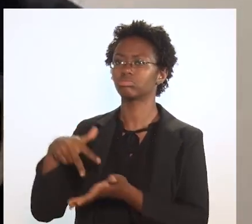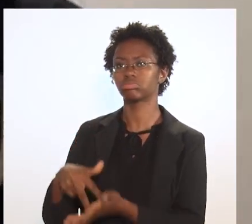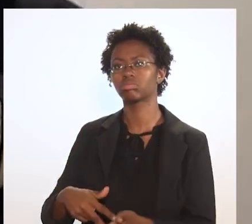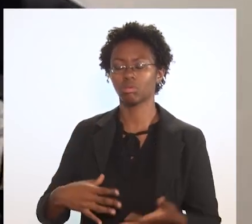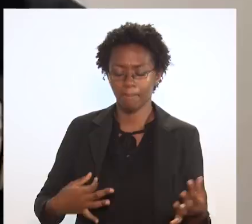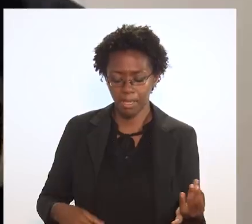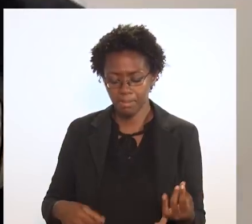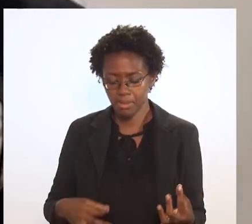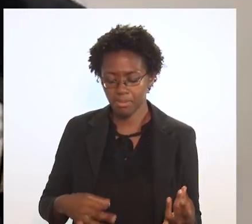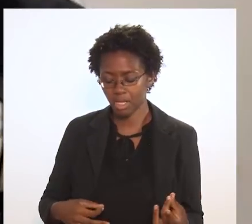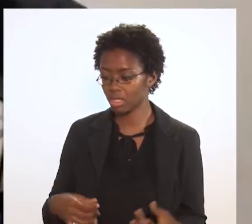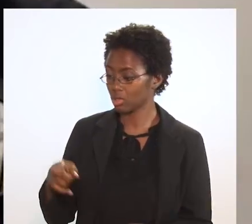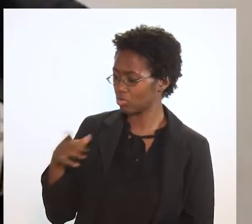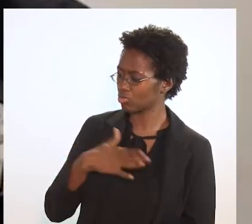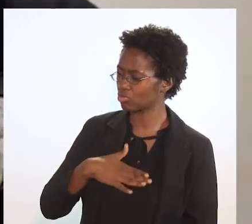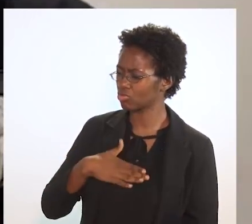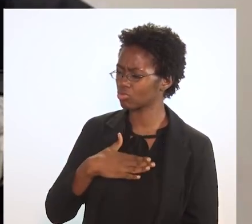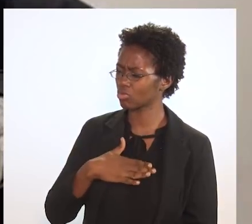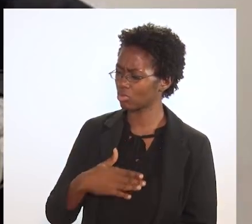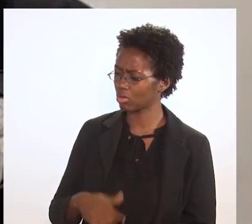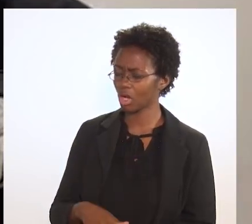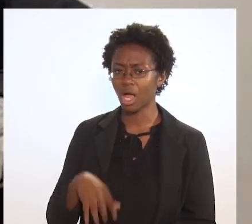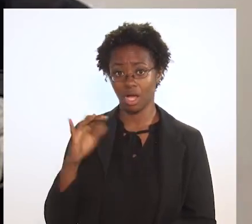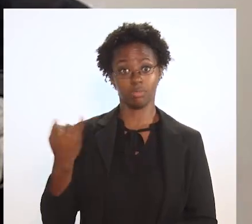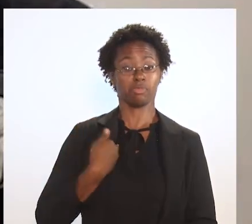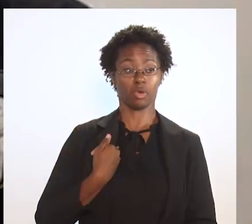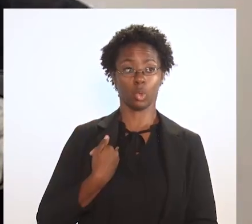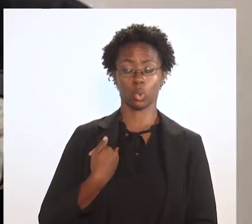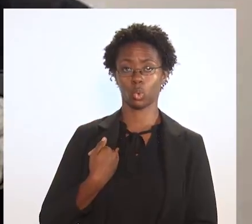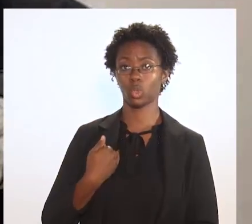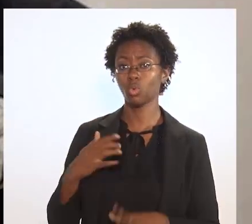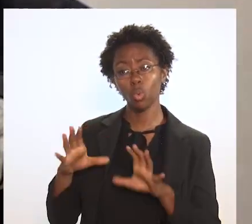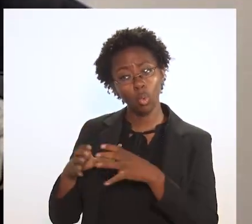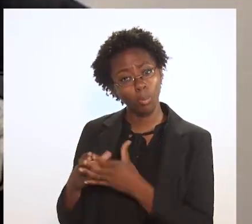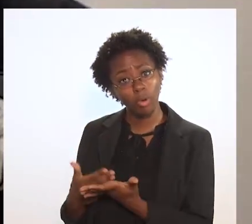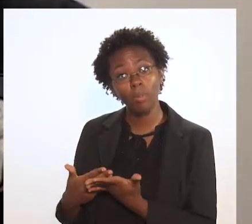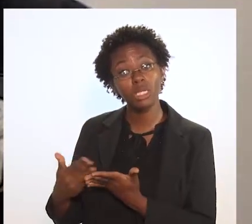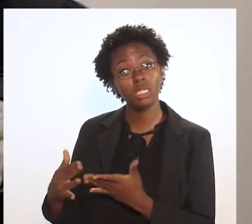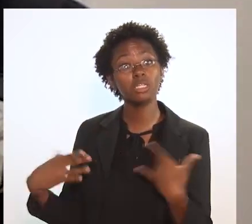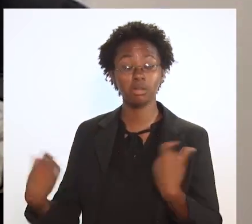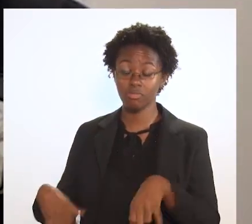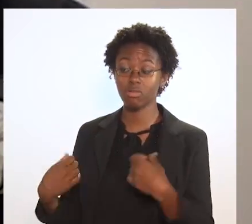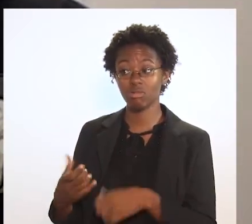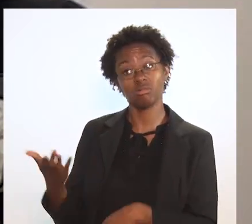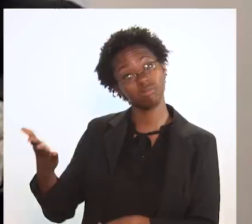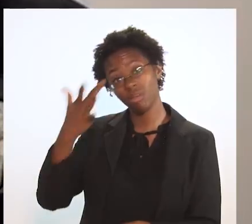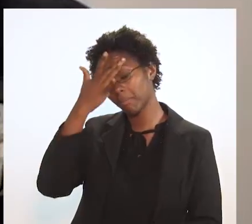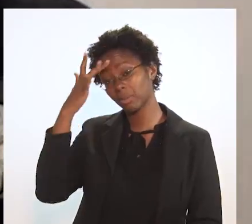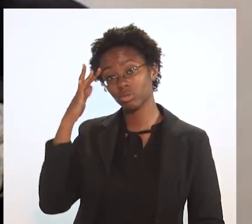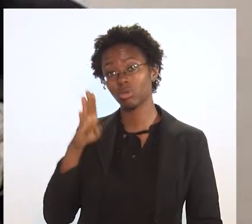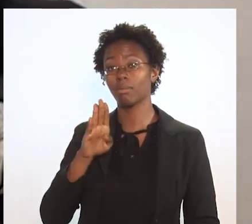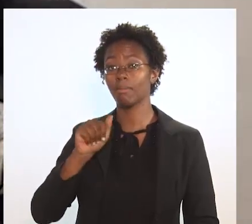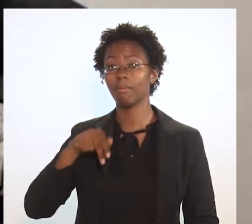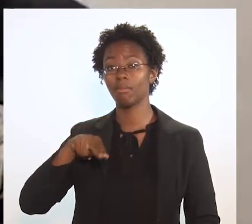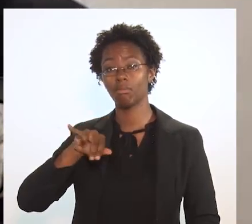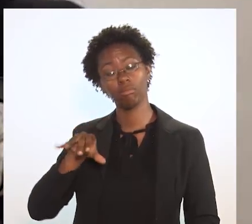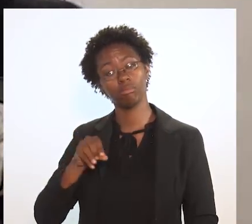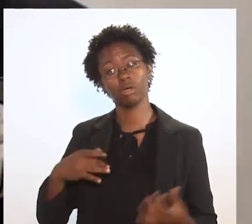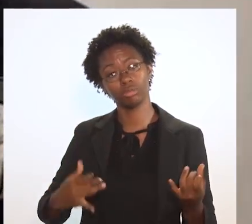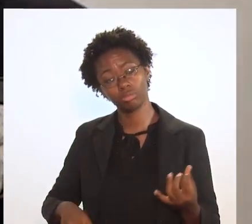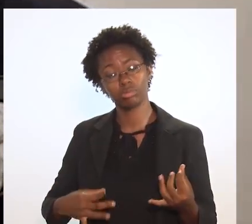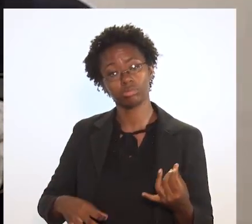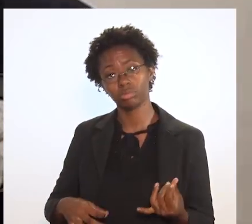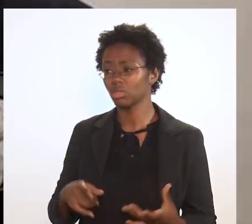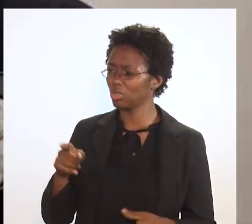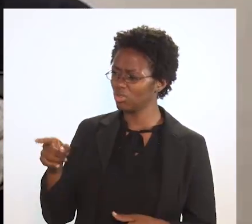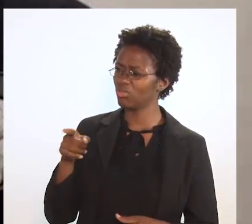gostou da minha palhetada e falou: garoto, tem um grupo surgindo que eles estão precisando de um banjoísta